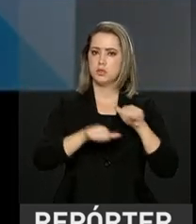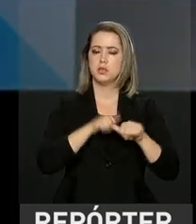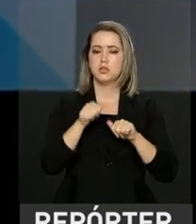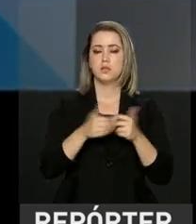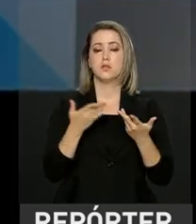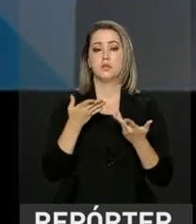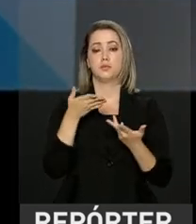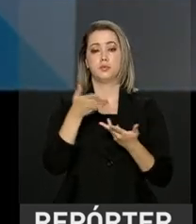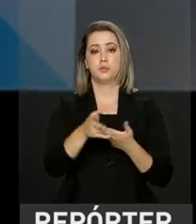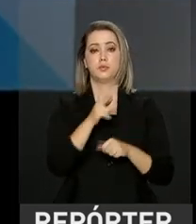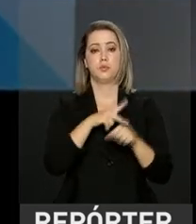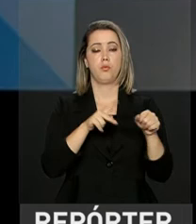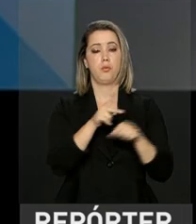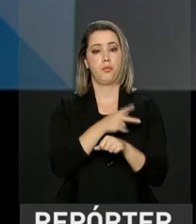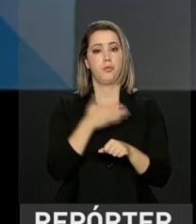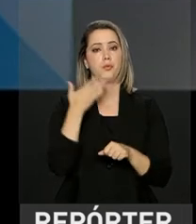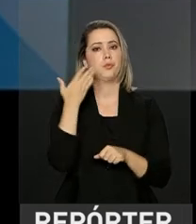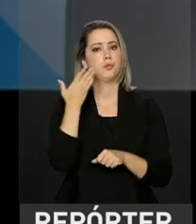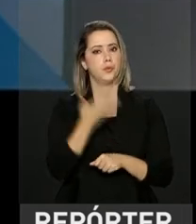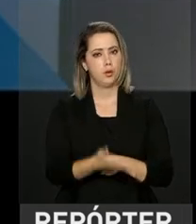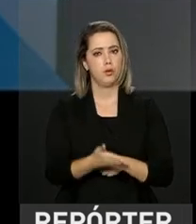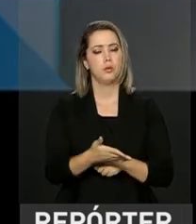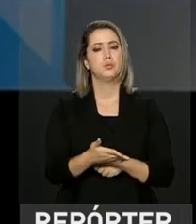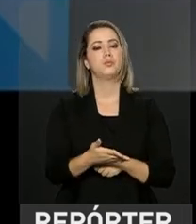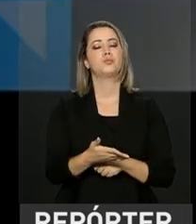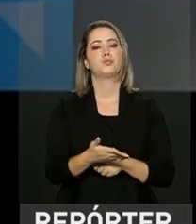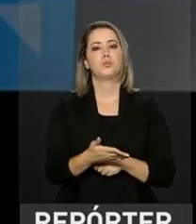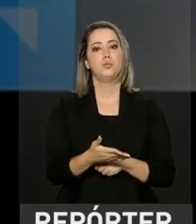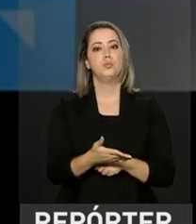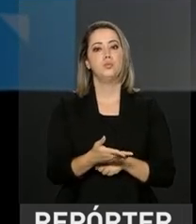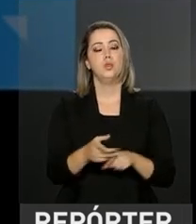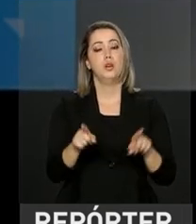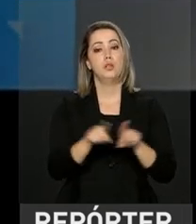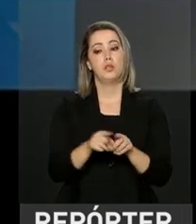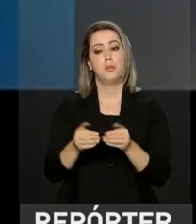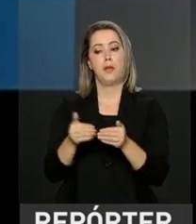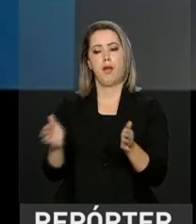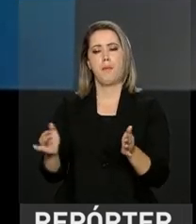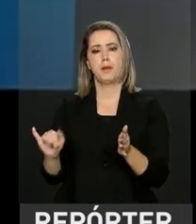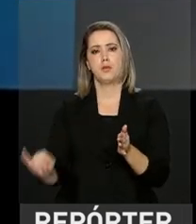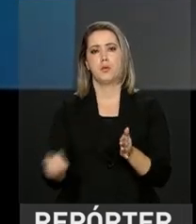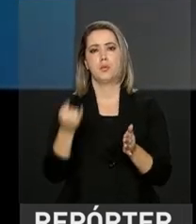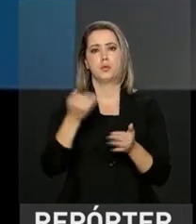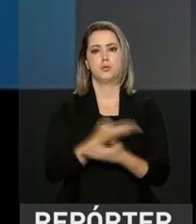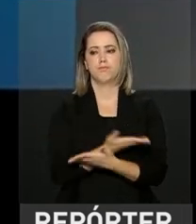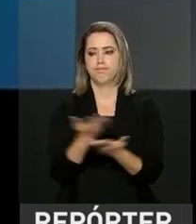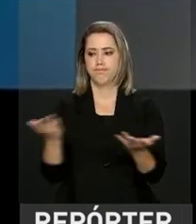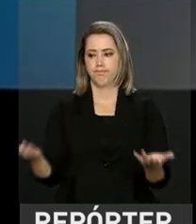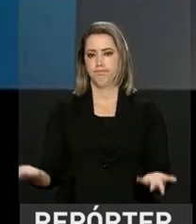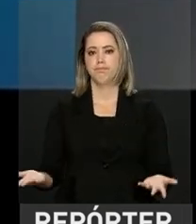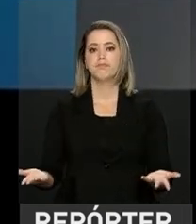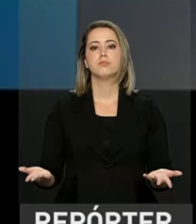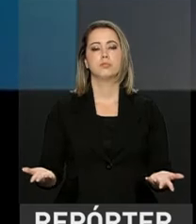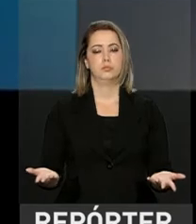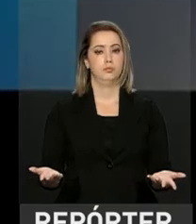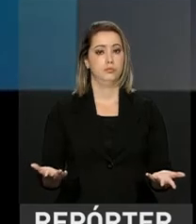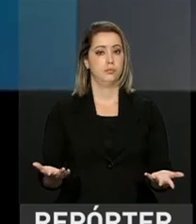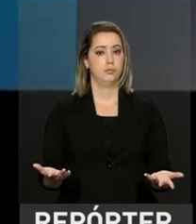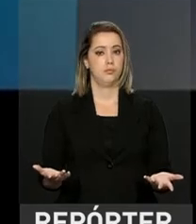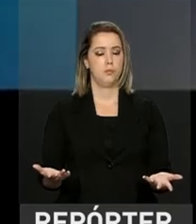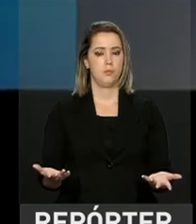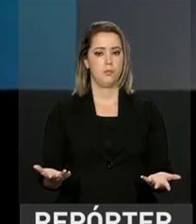o país e que estão abrindo novas oportunidades para todos eu